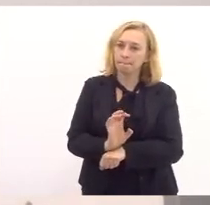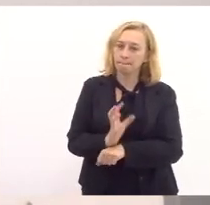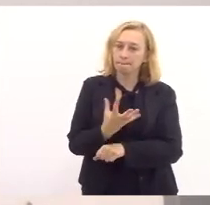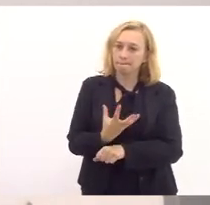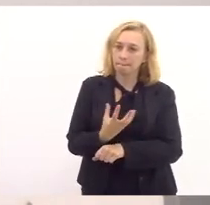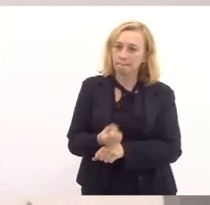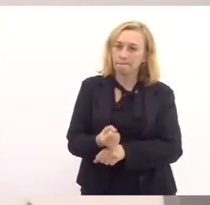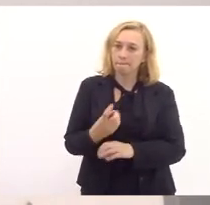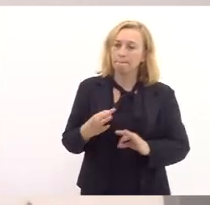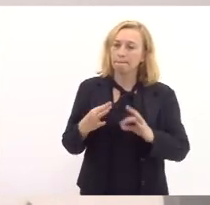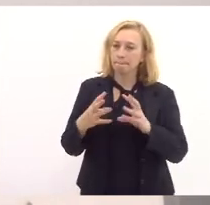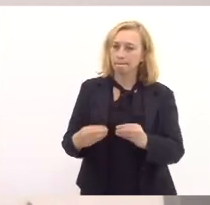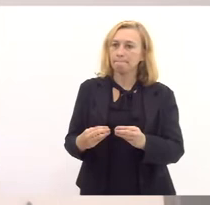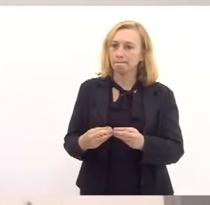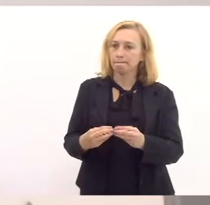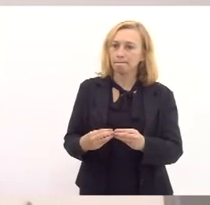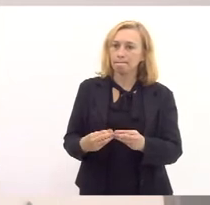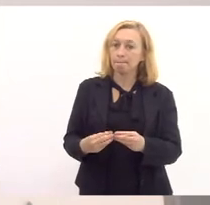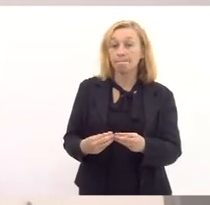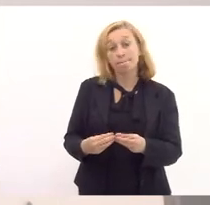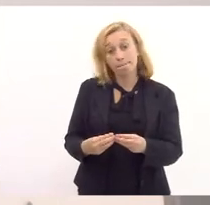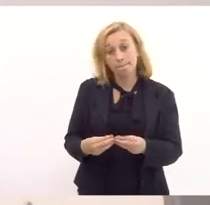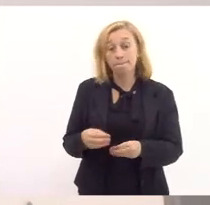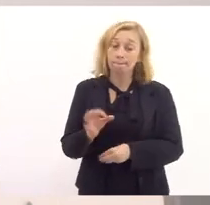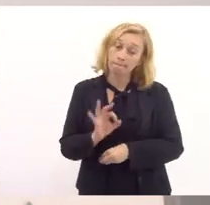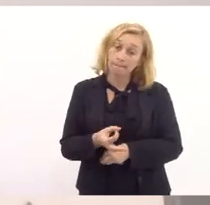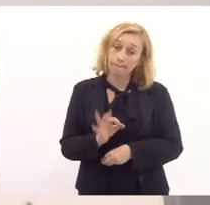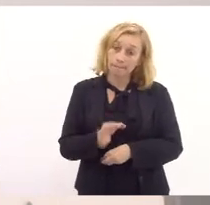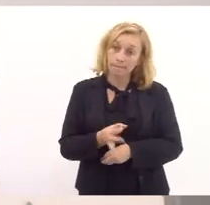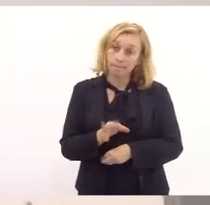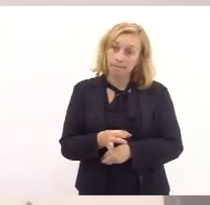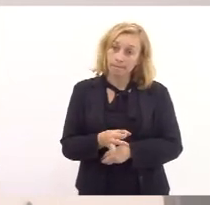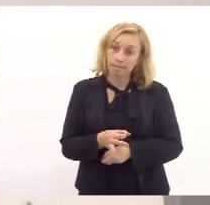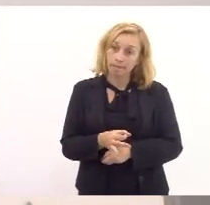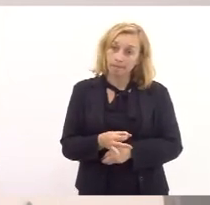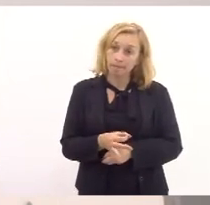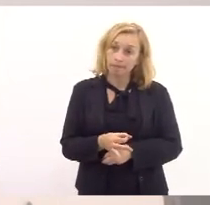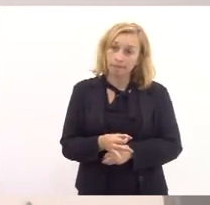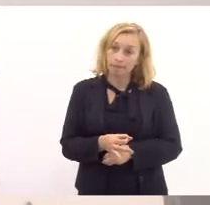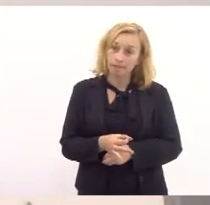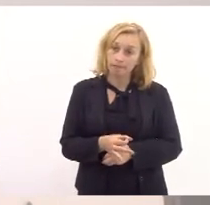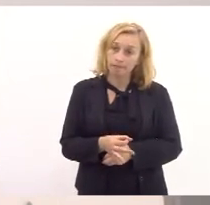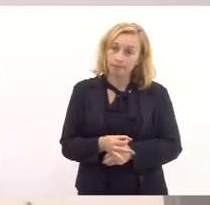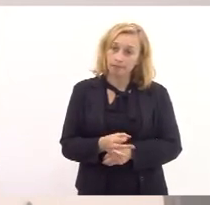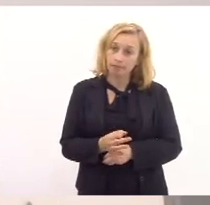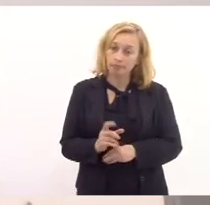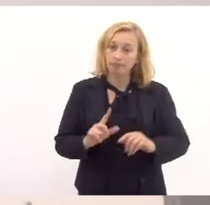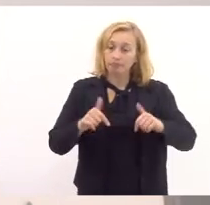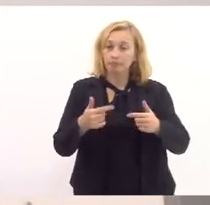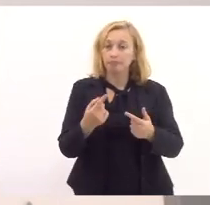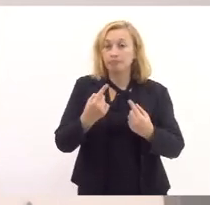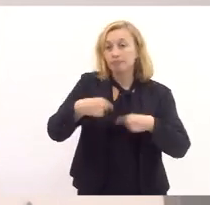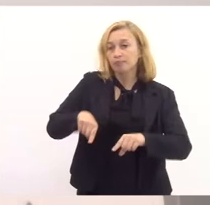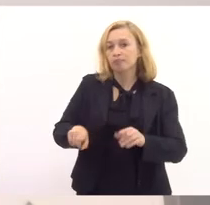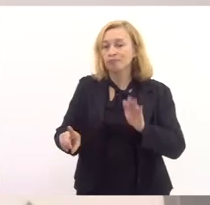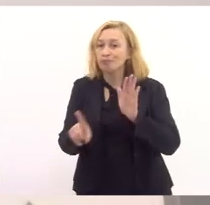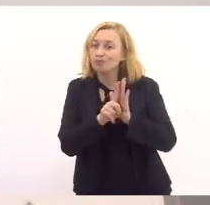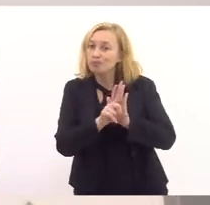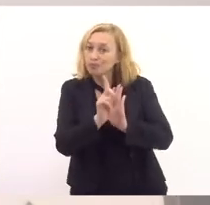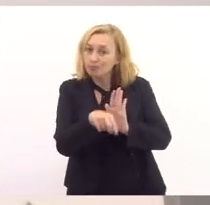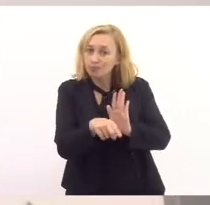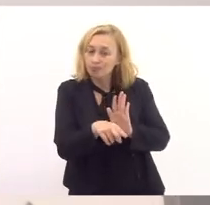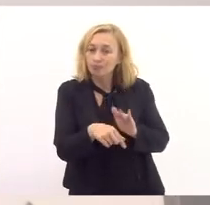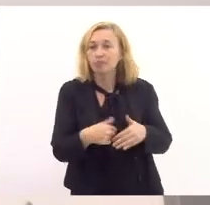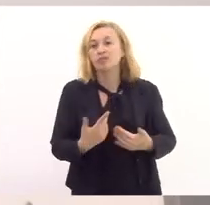disso, né, evidentemente está agindo contra a lei. Né?